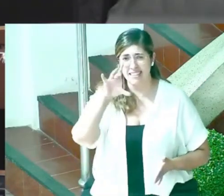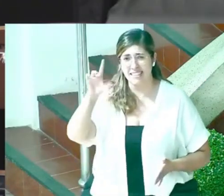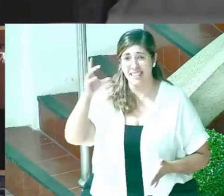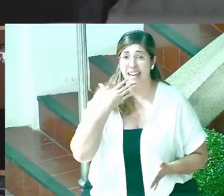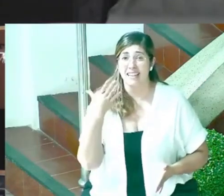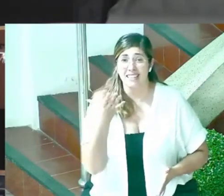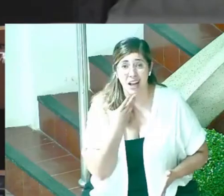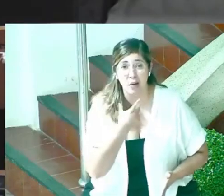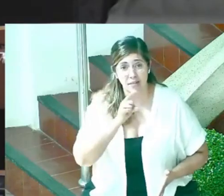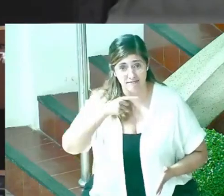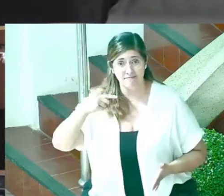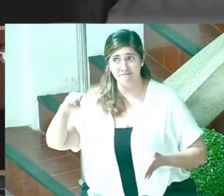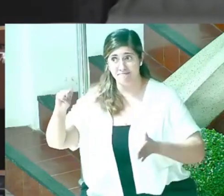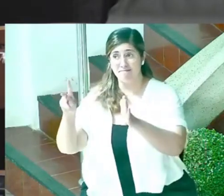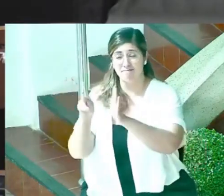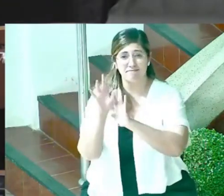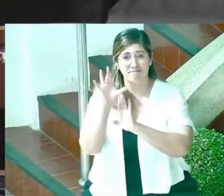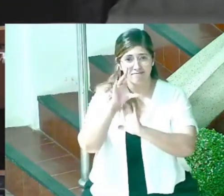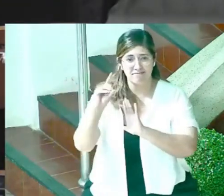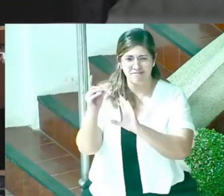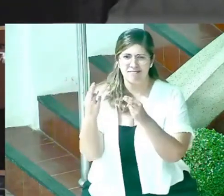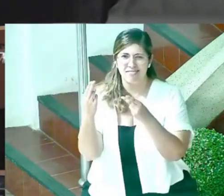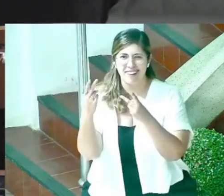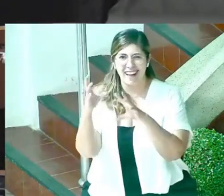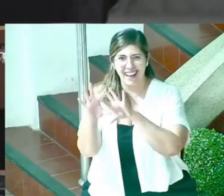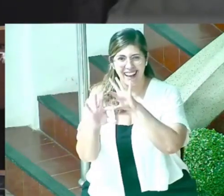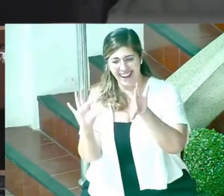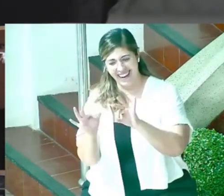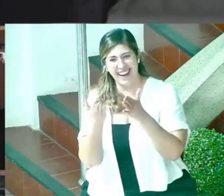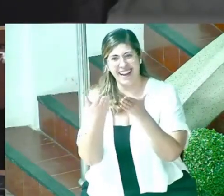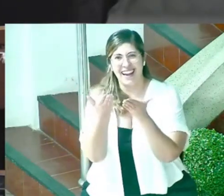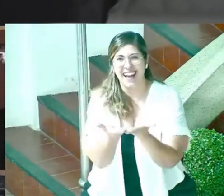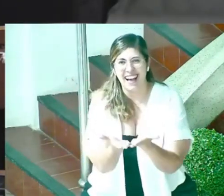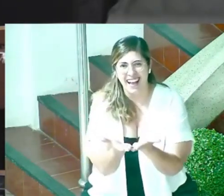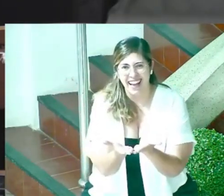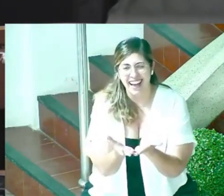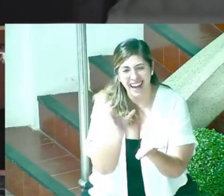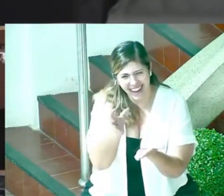a necessidade de perdão. De perdão.